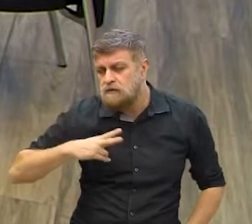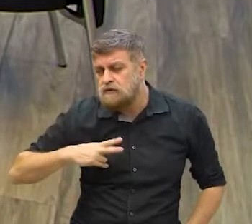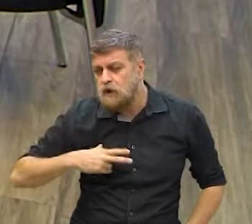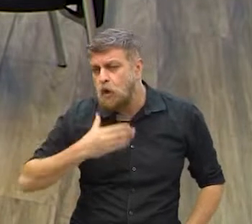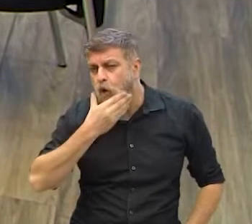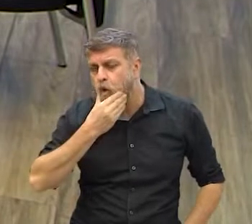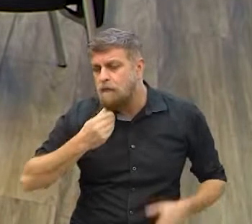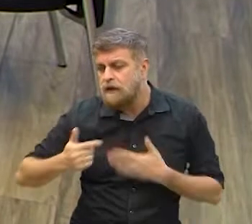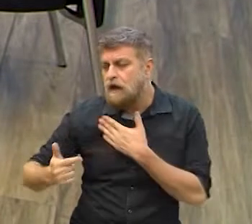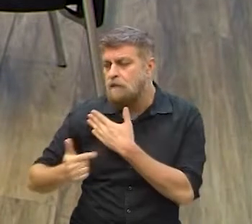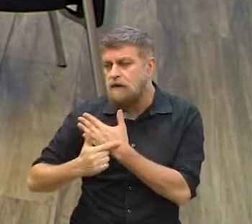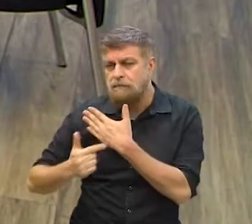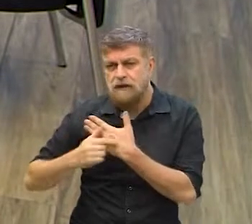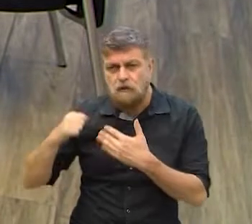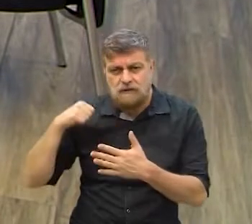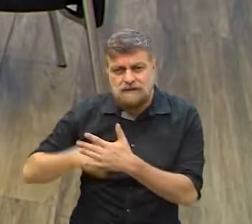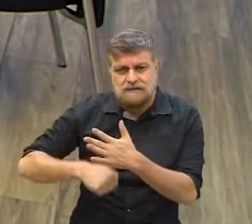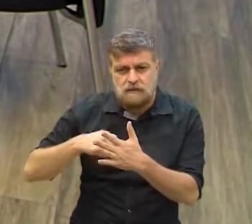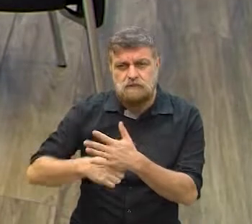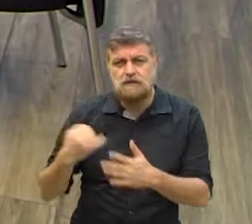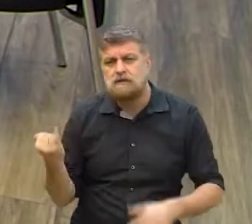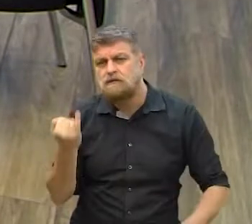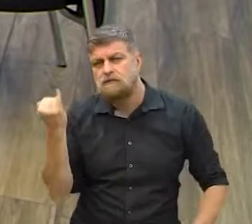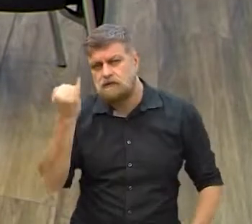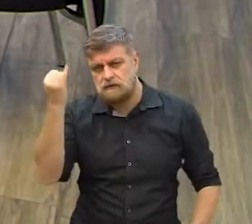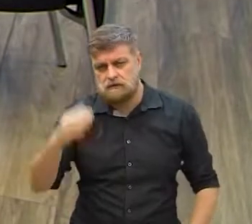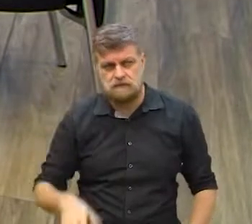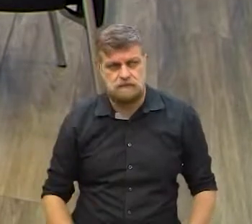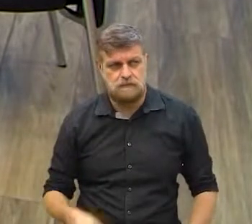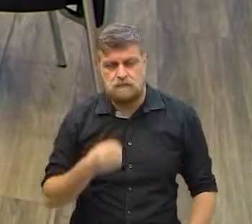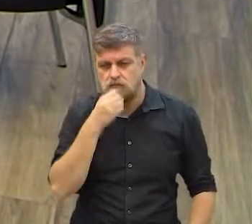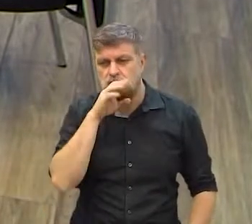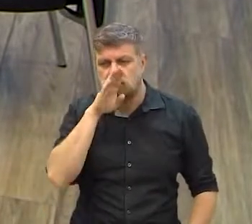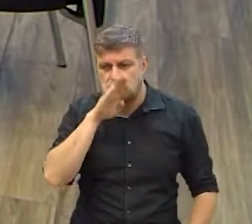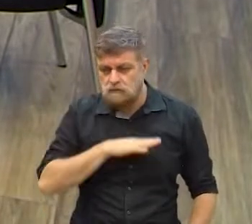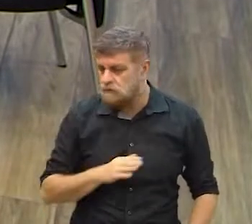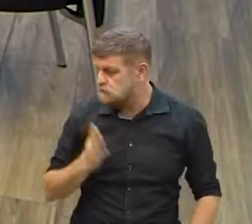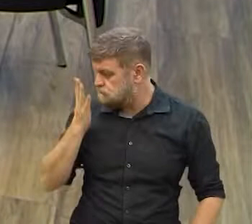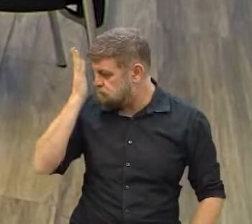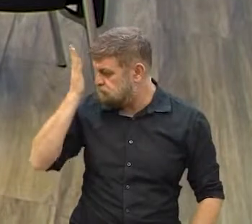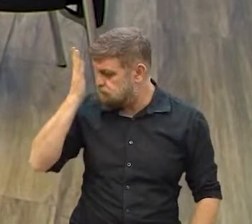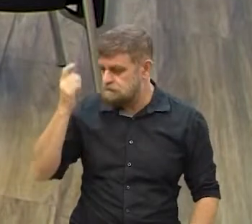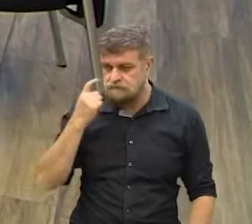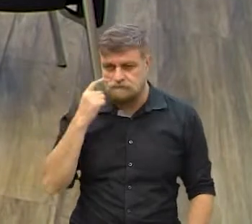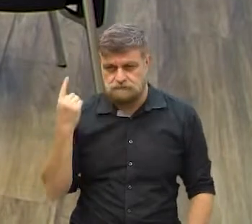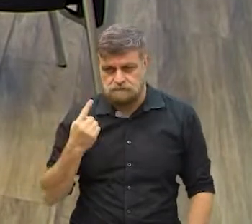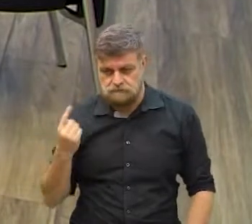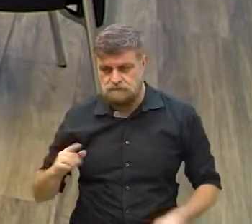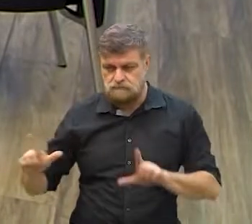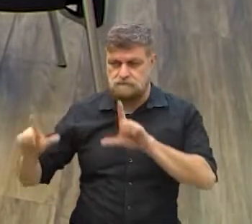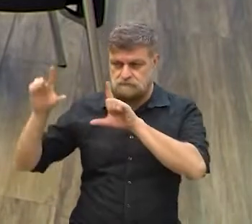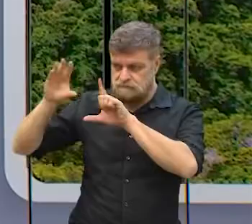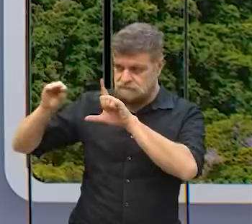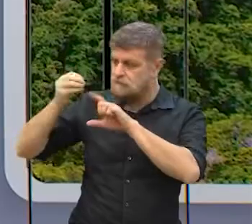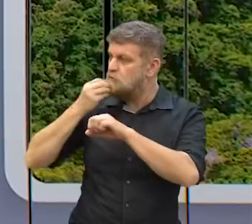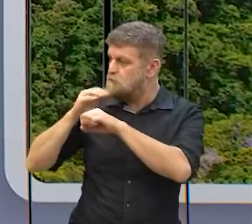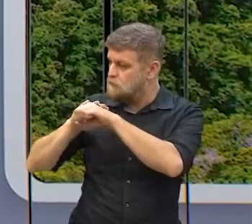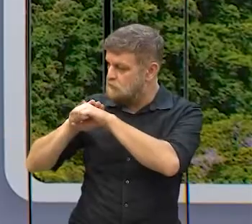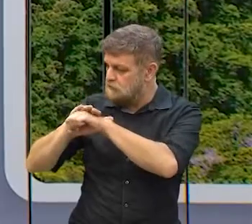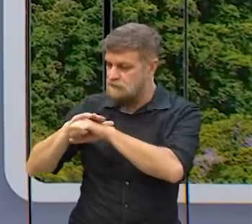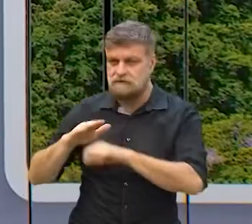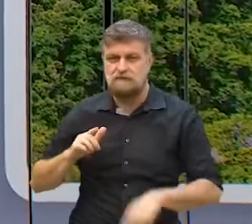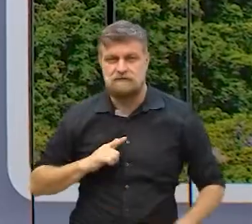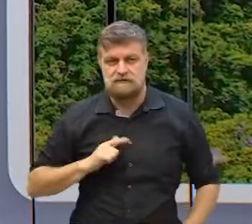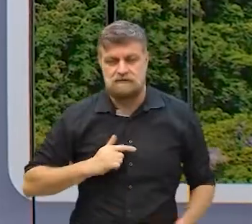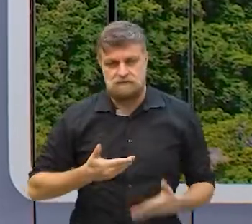é o papel do homem nessa luta tão importante? Mirna, boa tarde Marcelo, boa tarde doutor Sérgio, boa tarde a